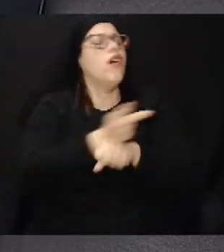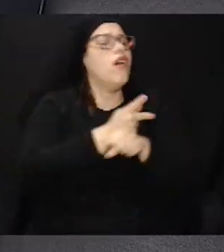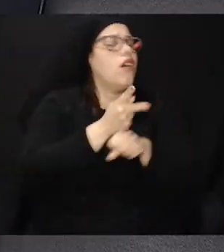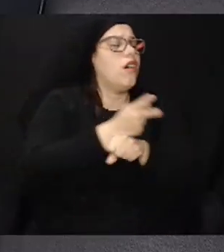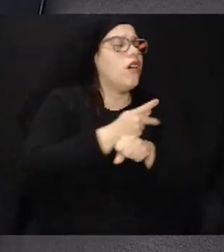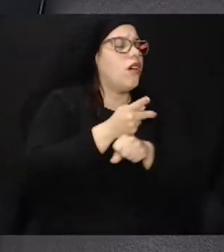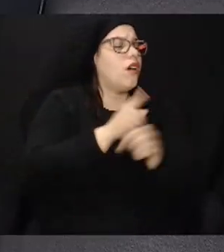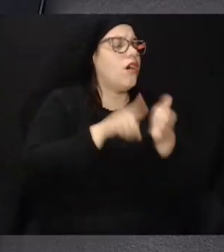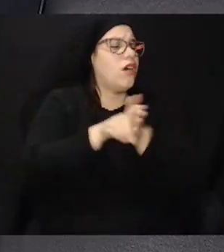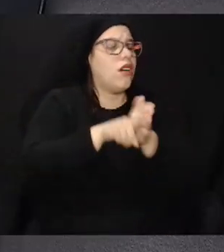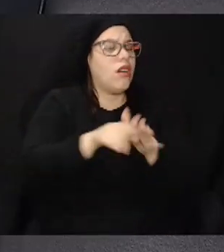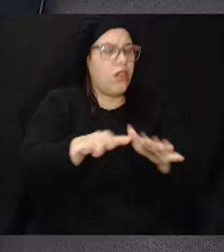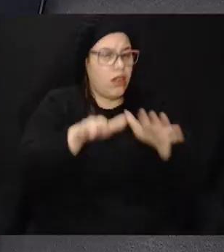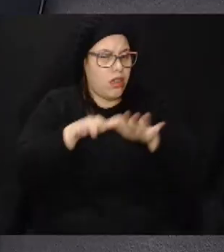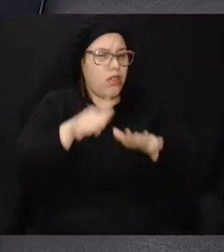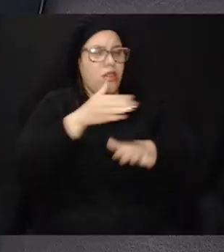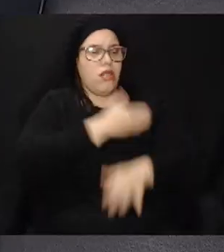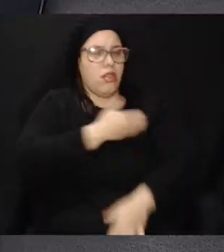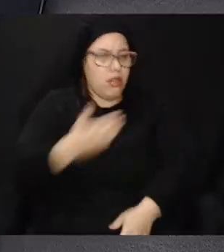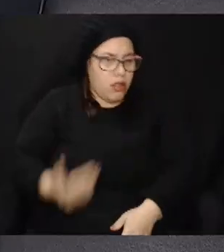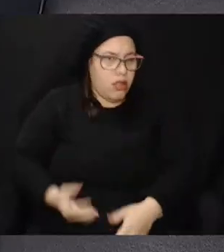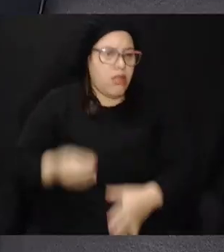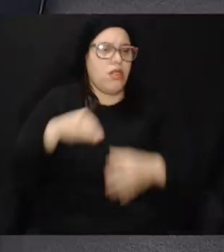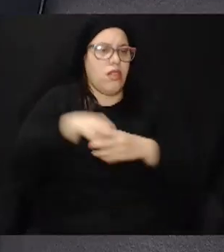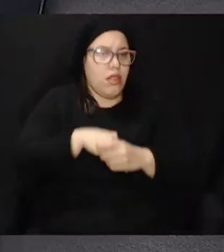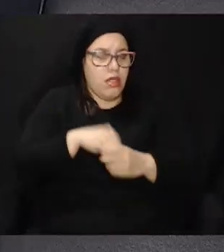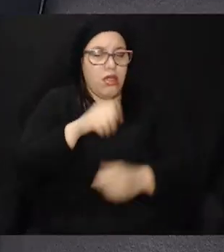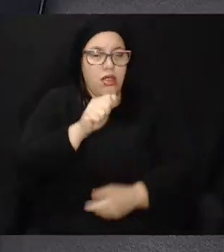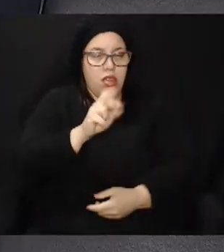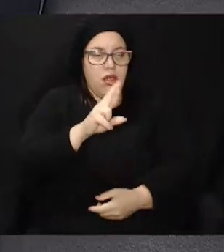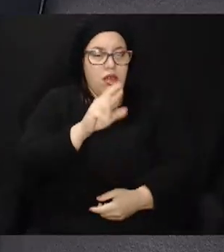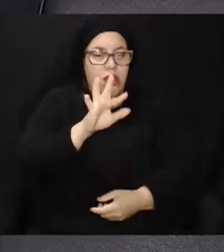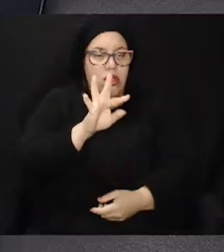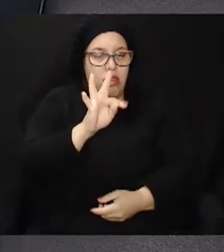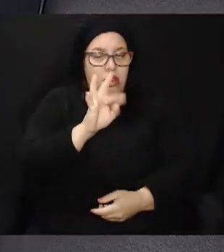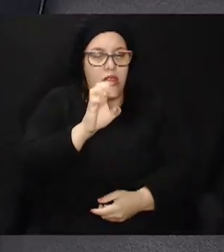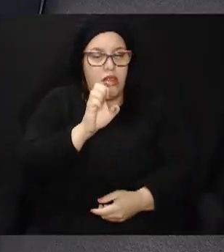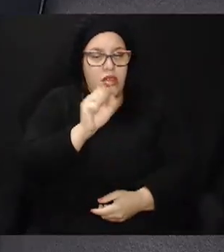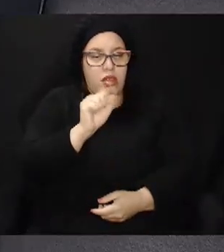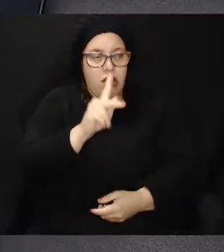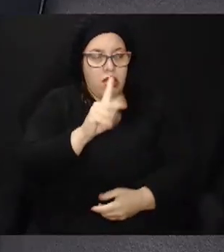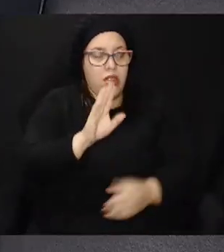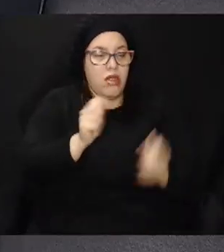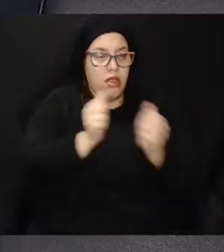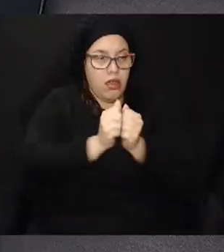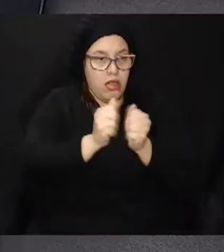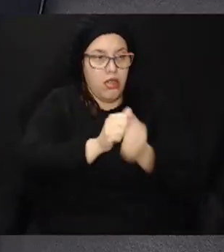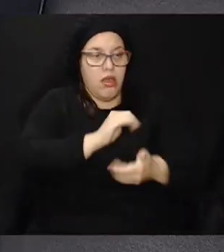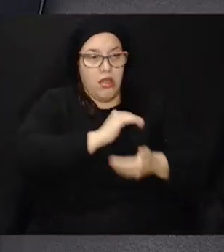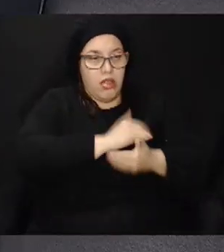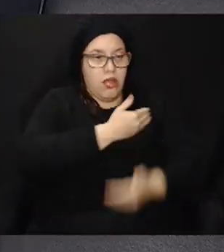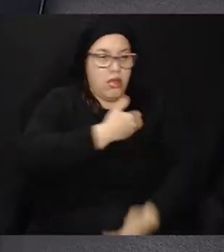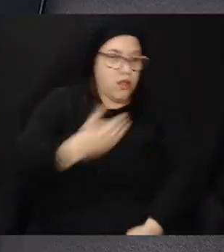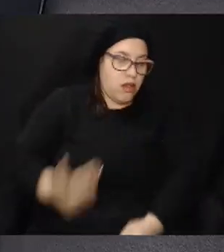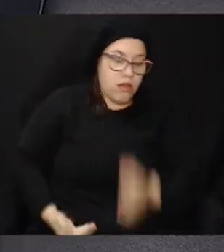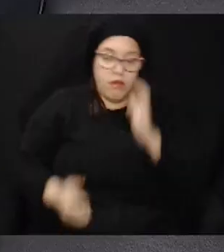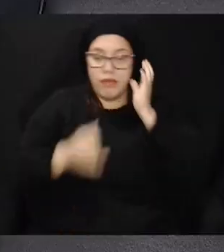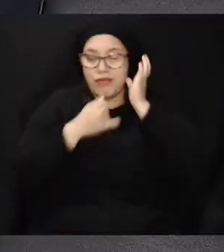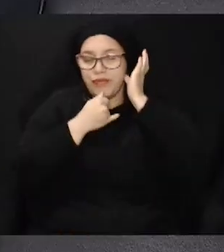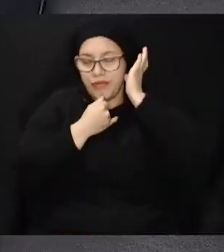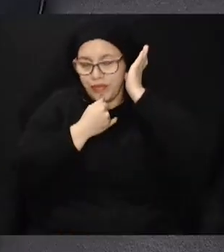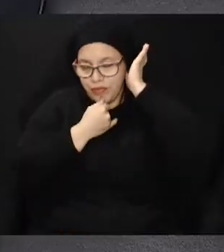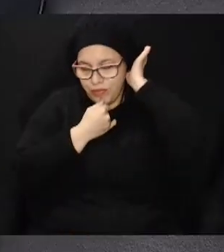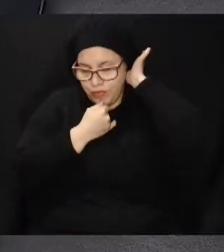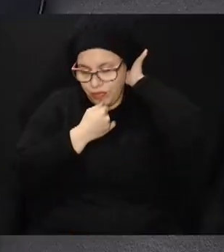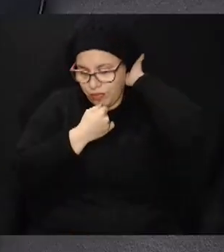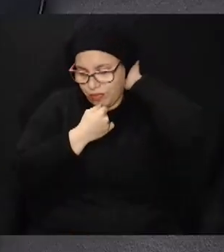audiências públicas dentro da Artesp, com o Ministério Público, com a Defensoria Pública. Infelizmente chegou ao ponto de